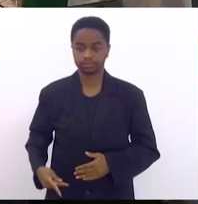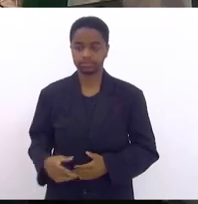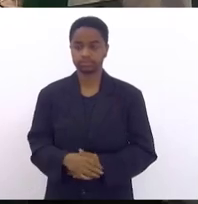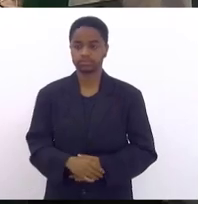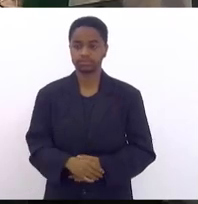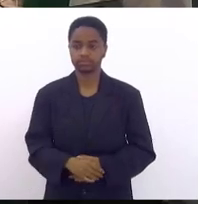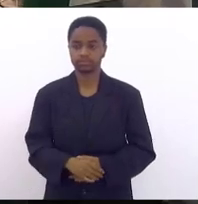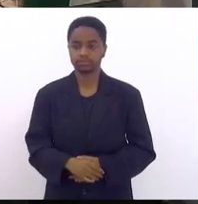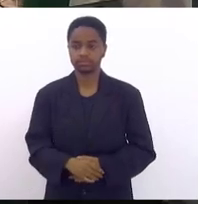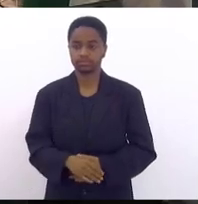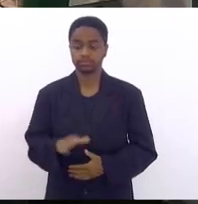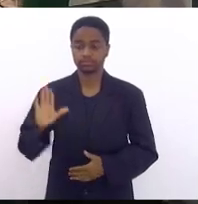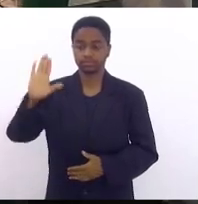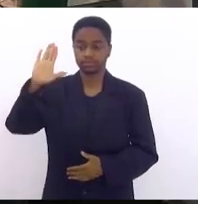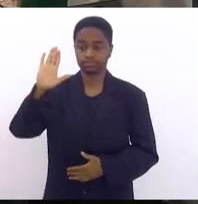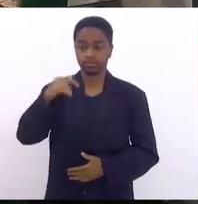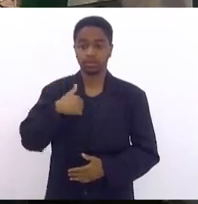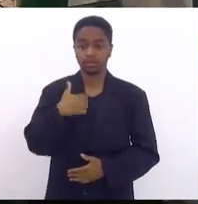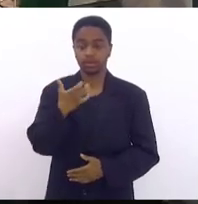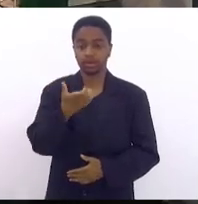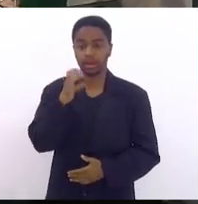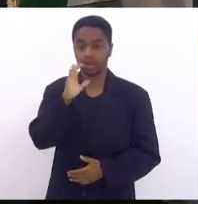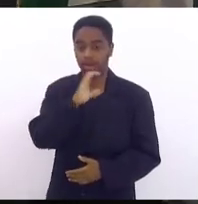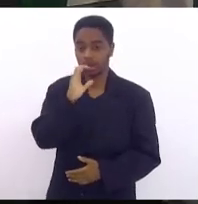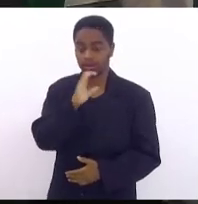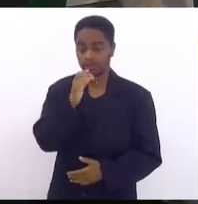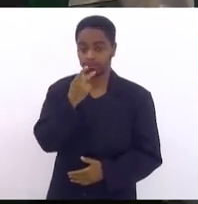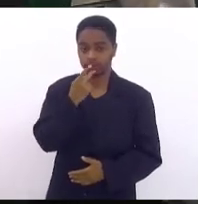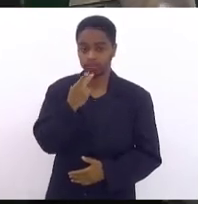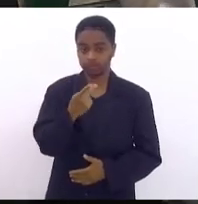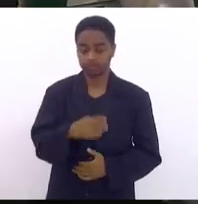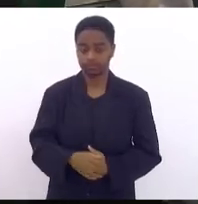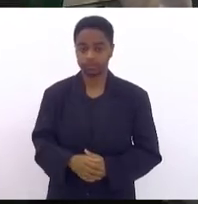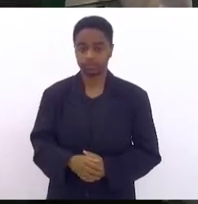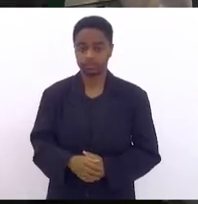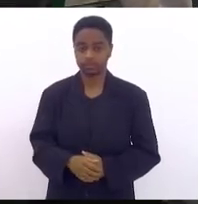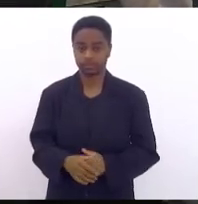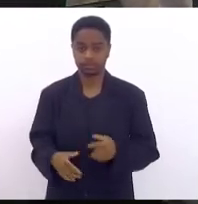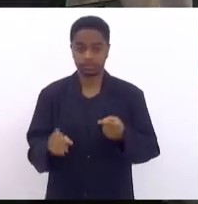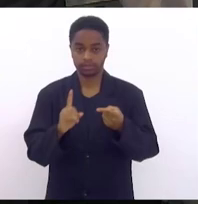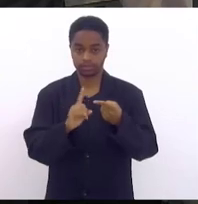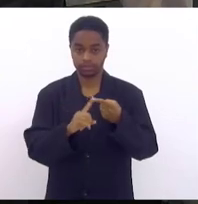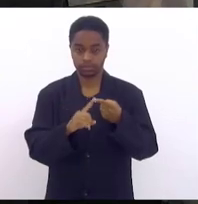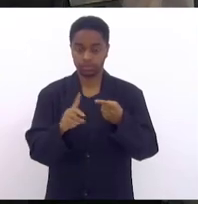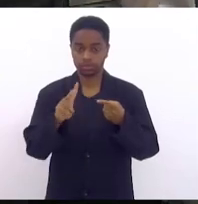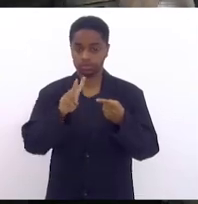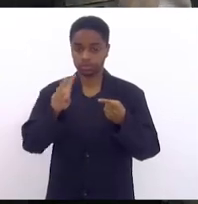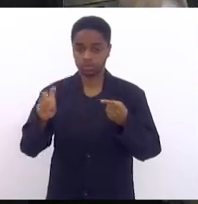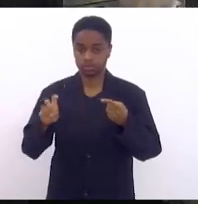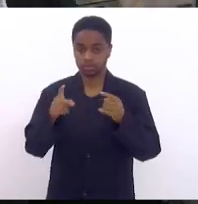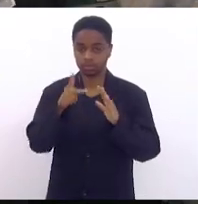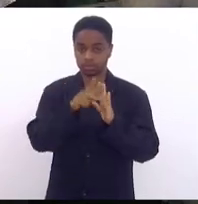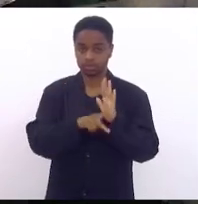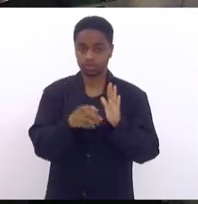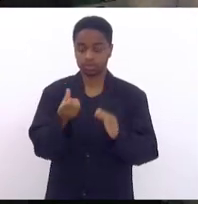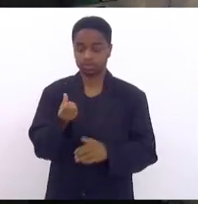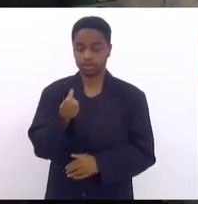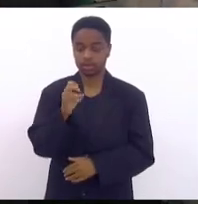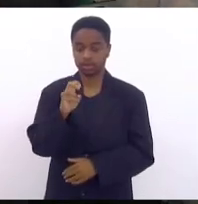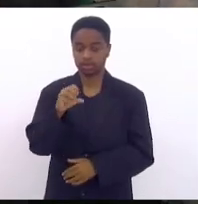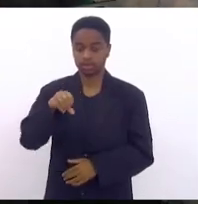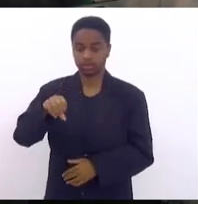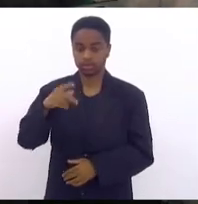Presidente. Então, rapidamente. Primeiro, em relação ao projeto 659